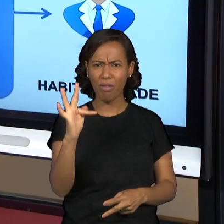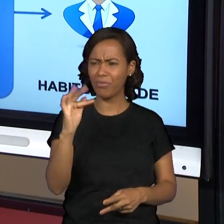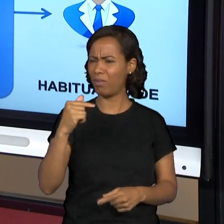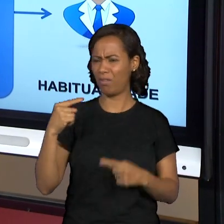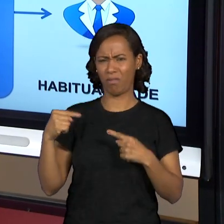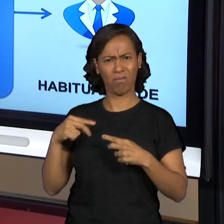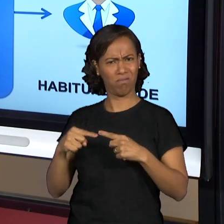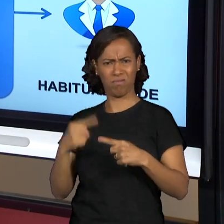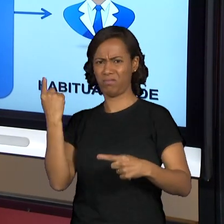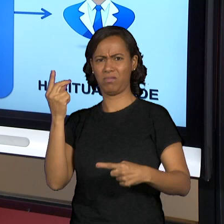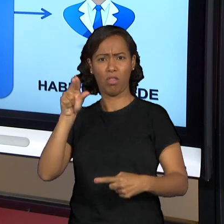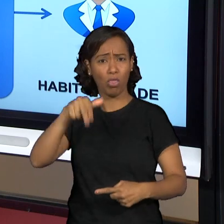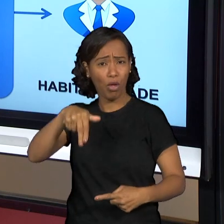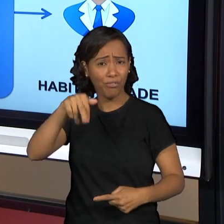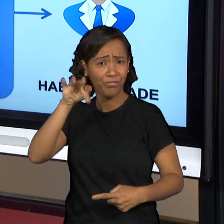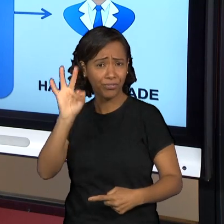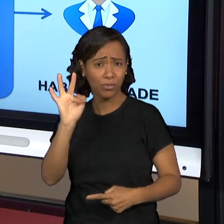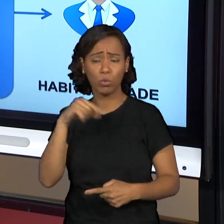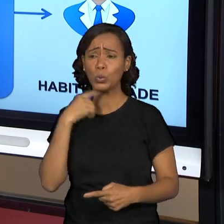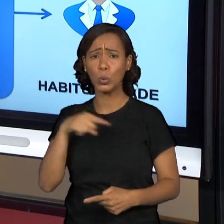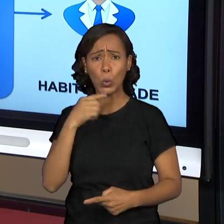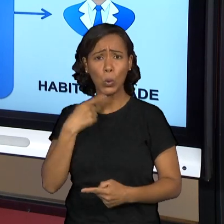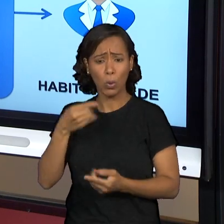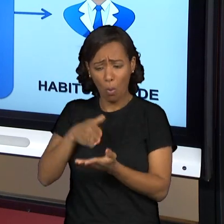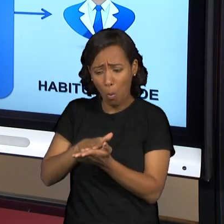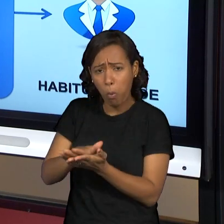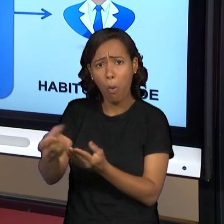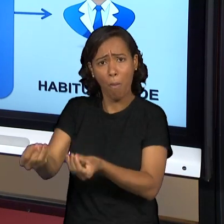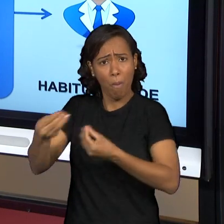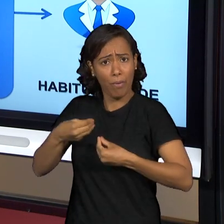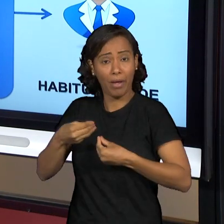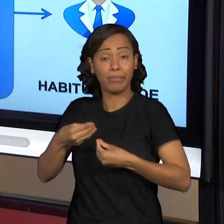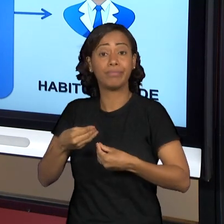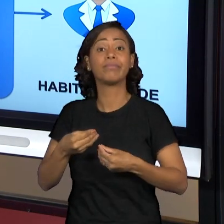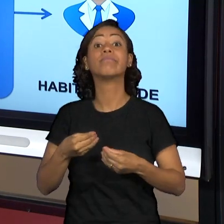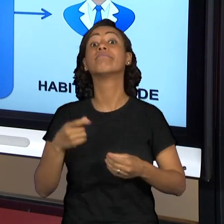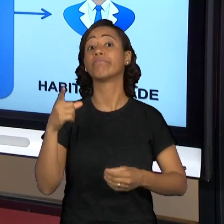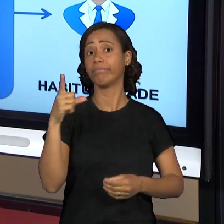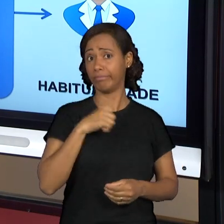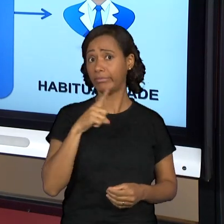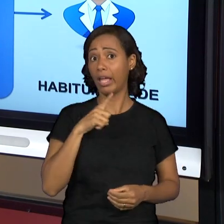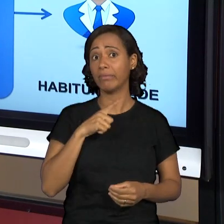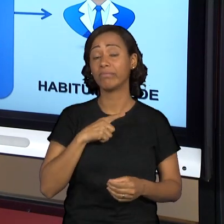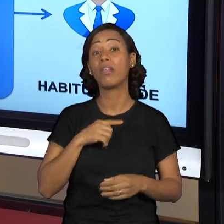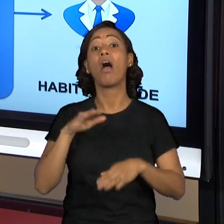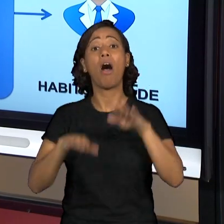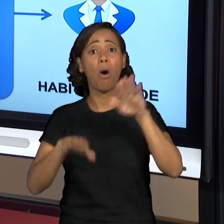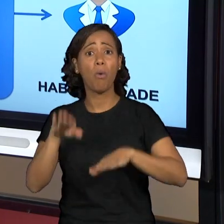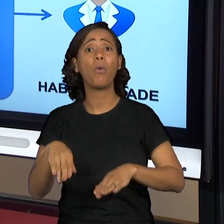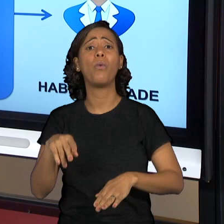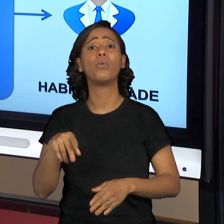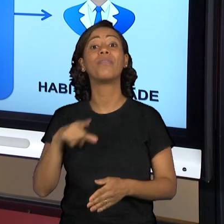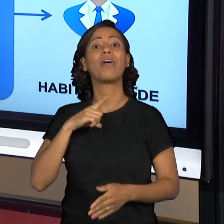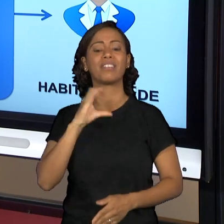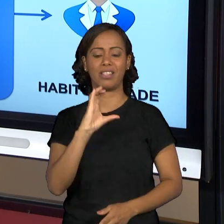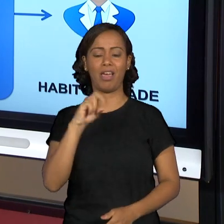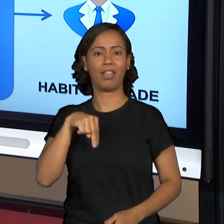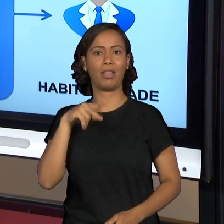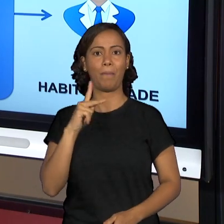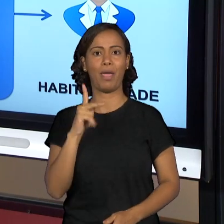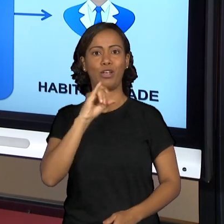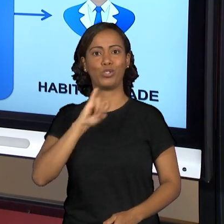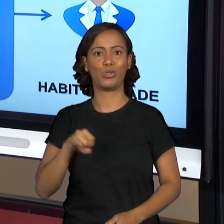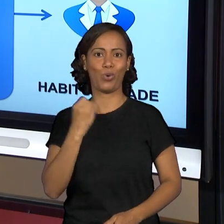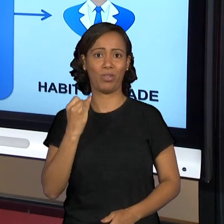aí que são os microempreendedores individuais, que são também pessoas físicas, apesar de terem CNPJ, e hoje